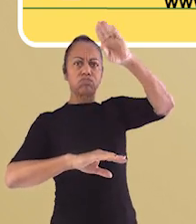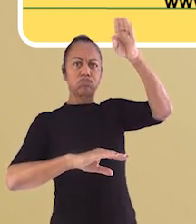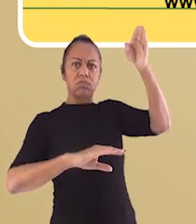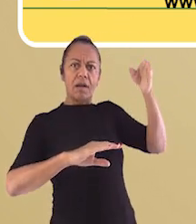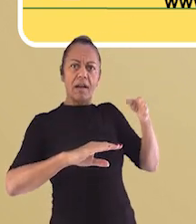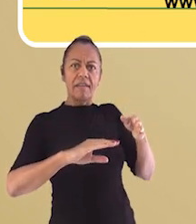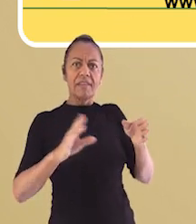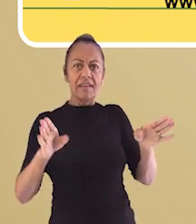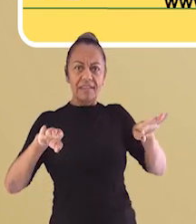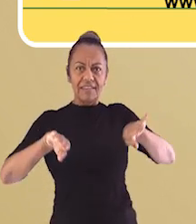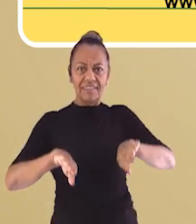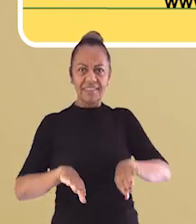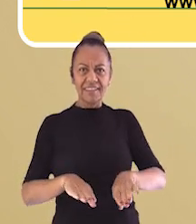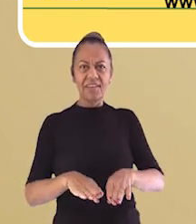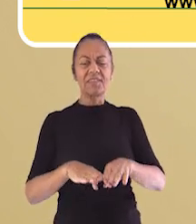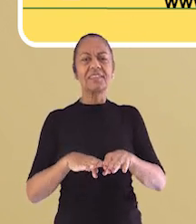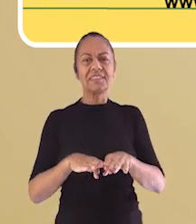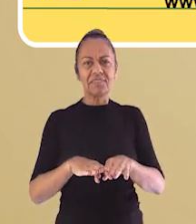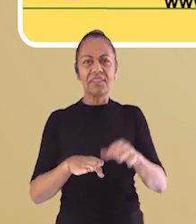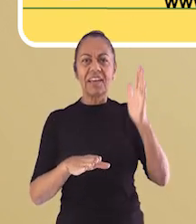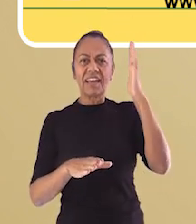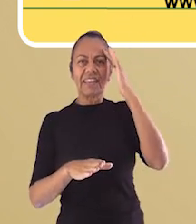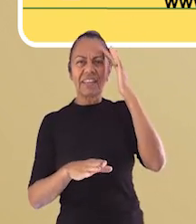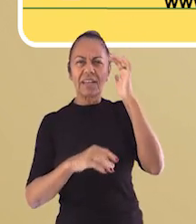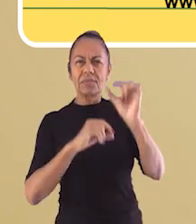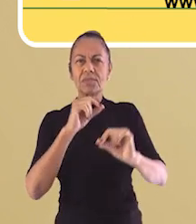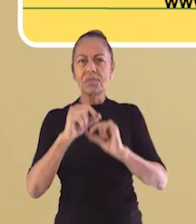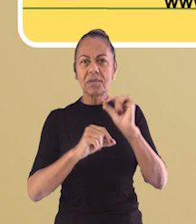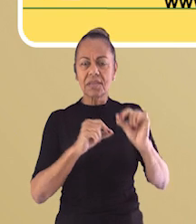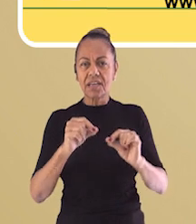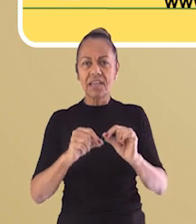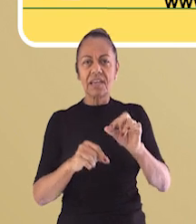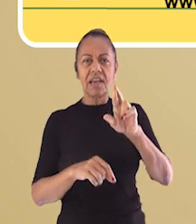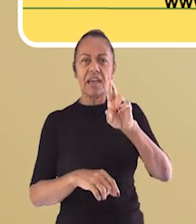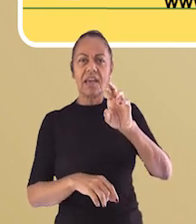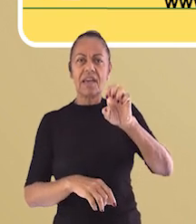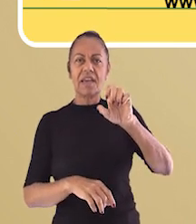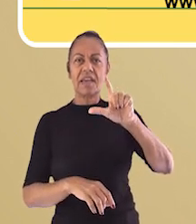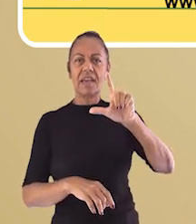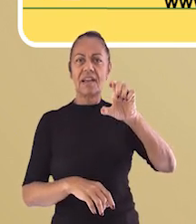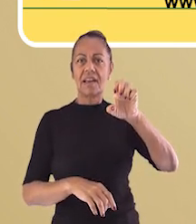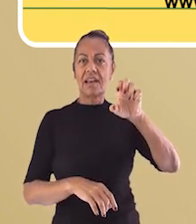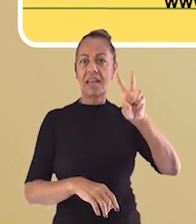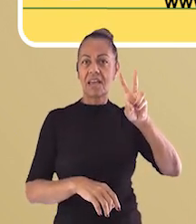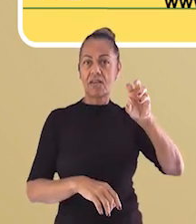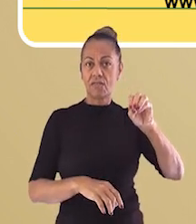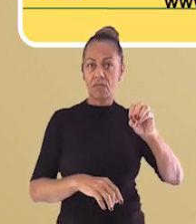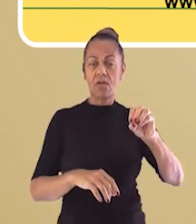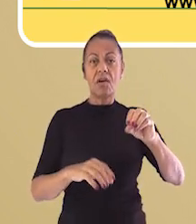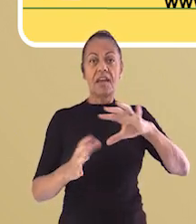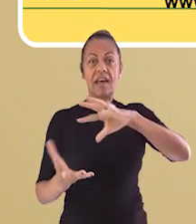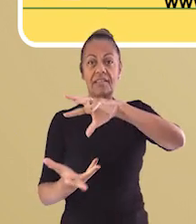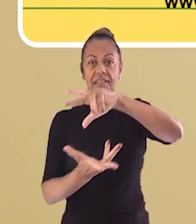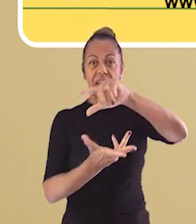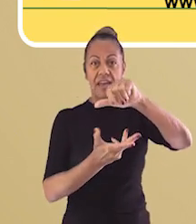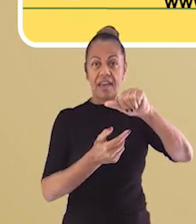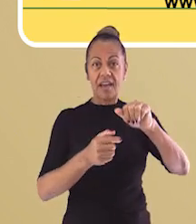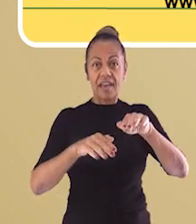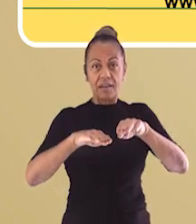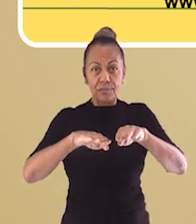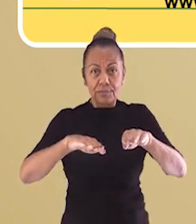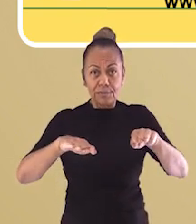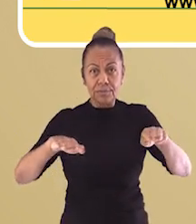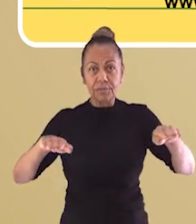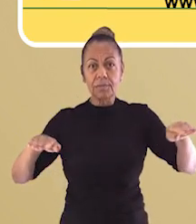e depressões. Entendemos que relevo é a formação da superfície terrestre e que várias são